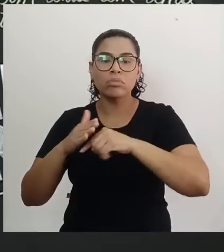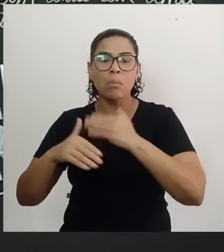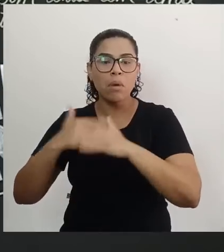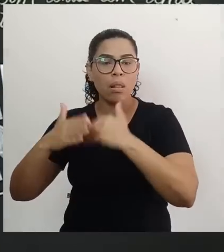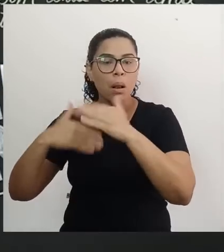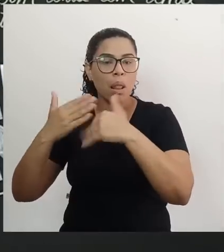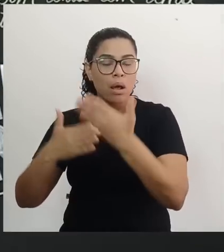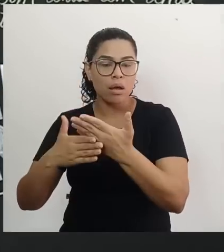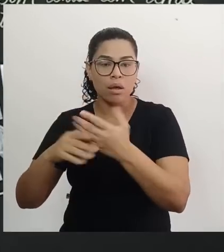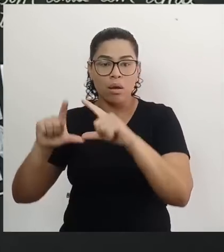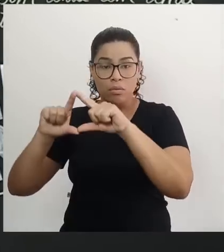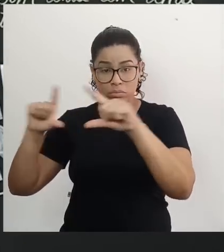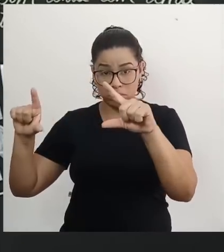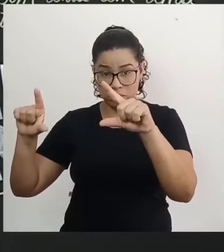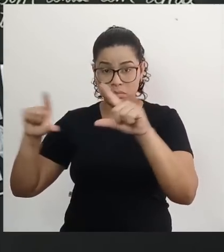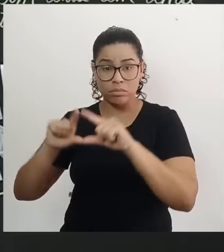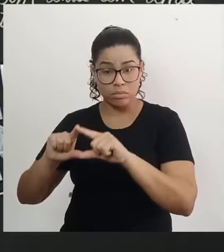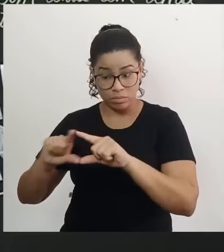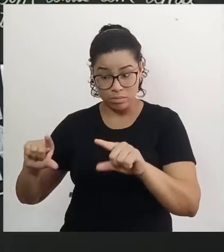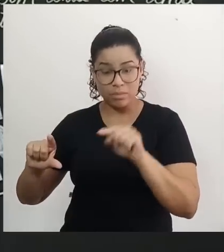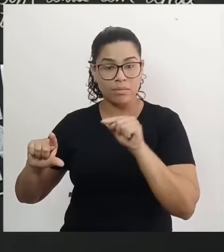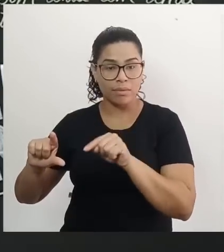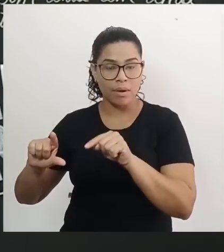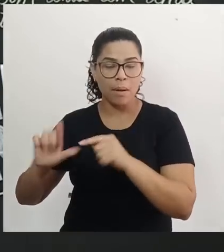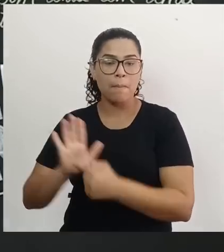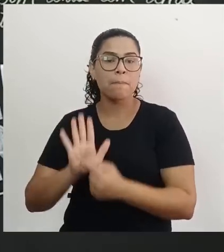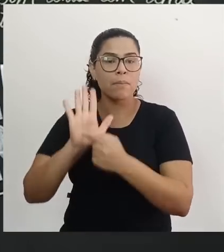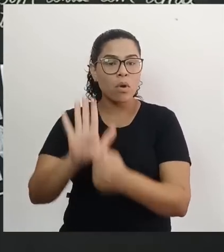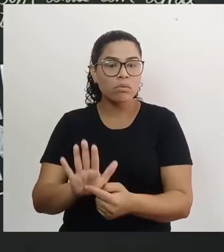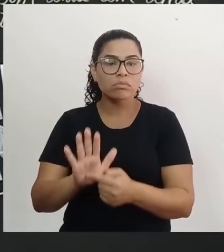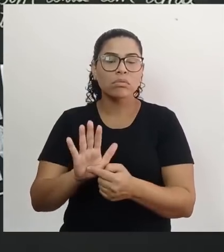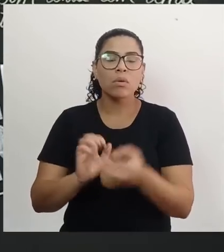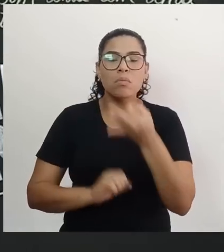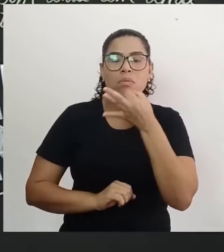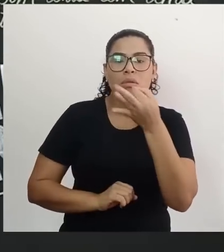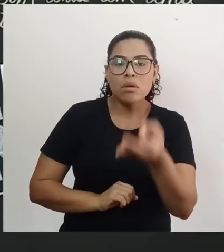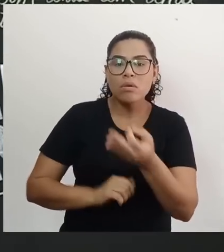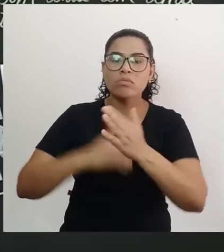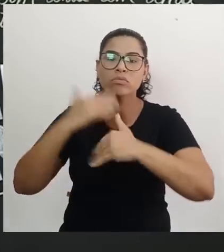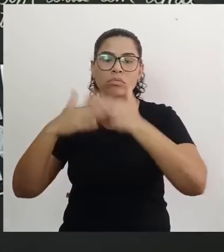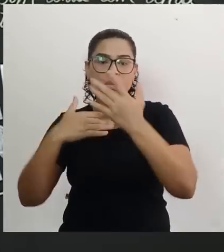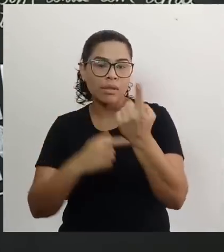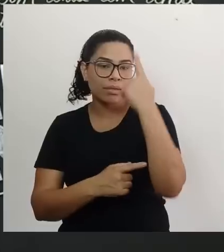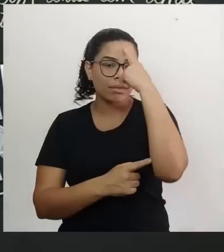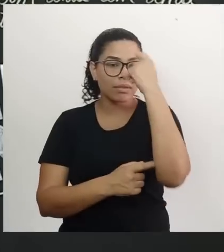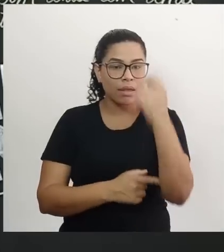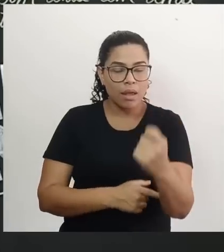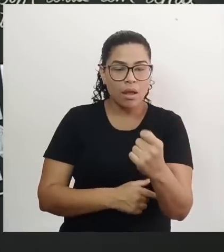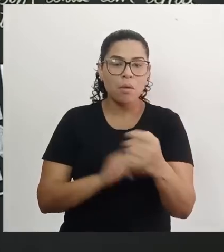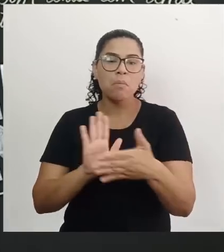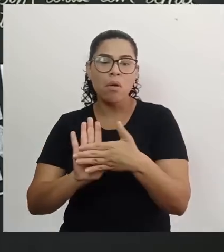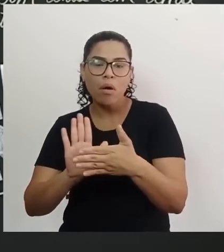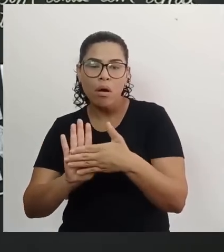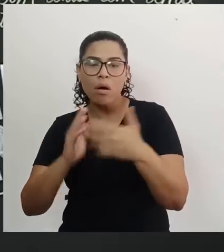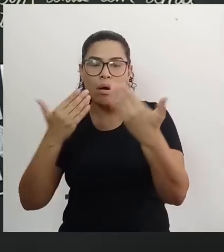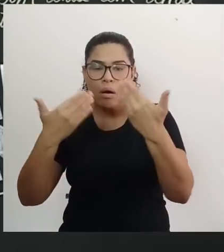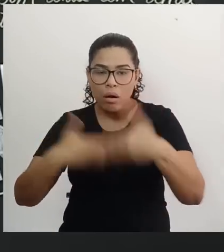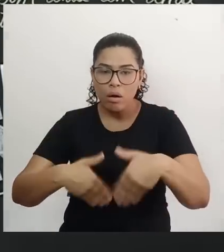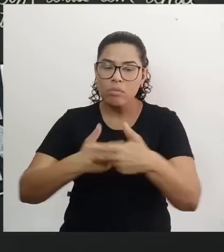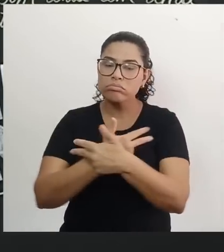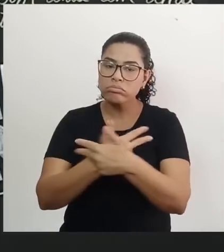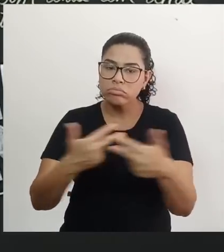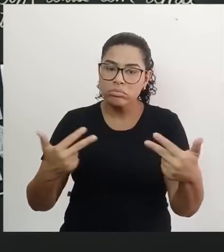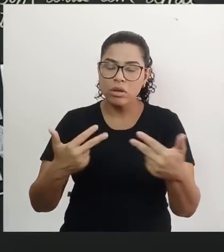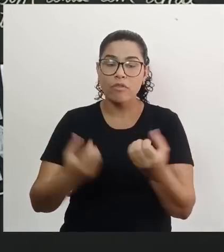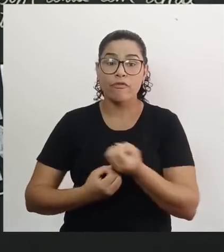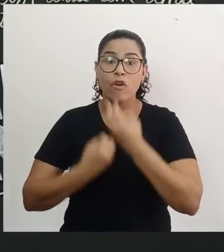seguintes, esses parágrafos vão contar com a apresentação de argumentos, com o desenvolvimento dessa ideia, a comprovação, pode vir